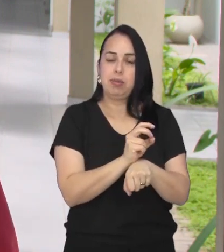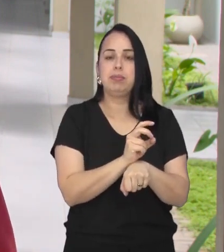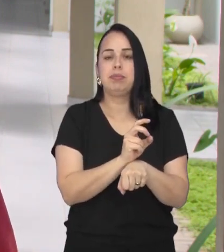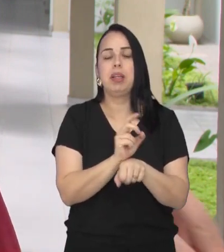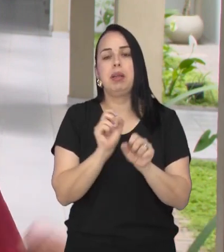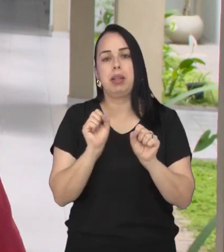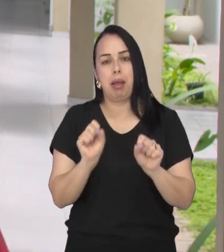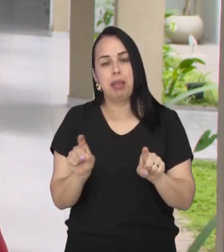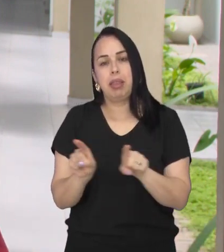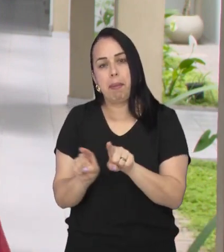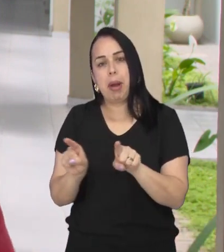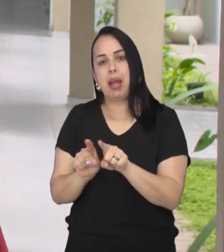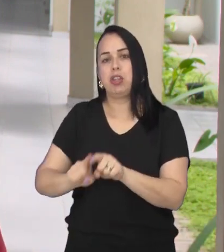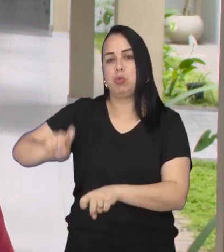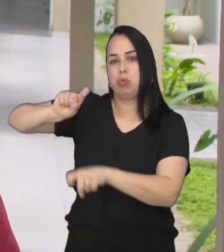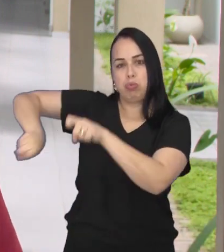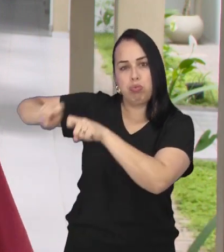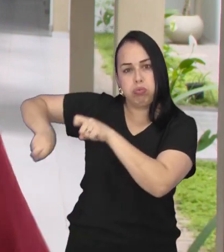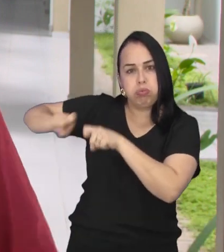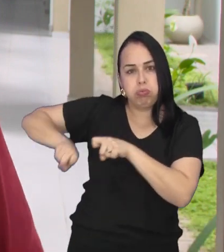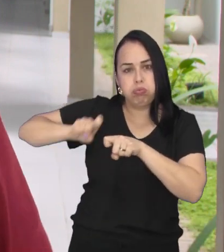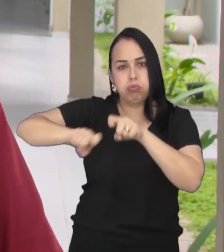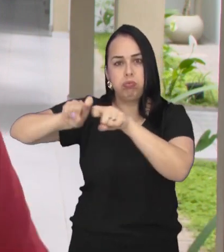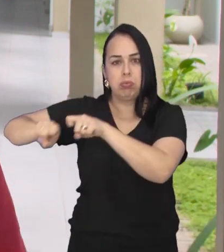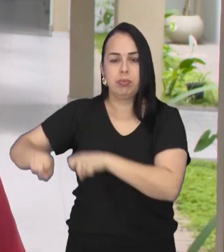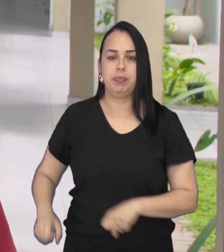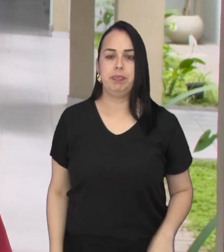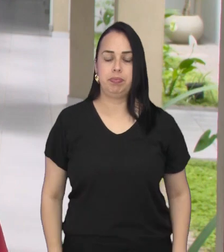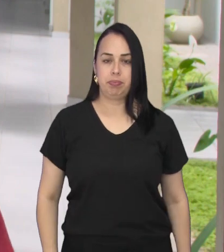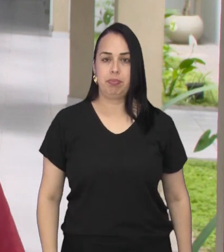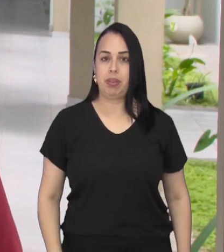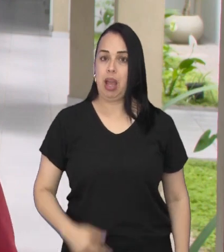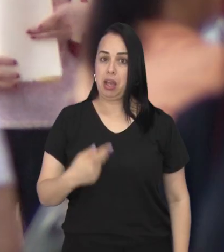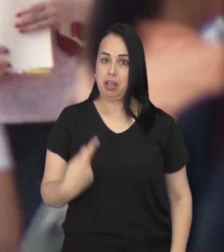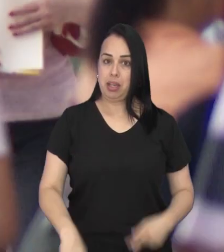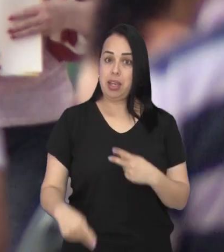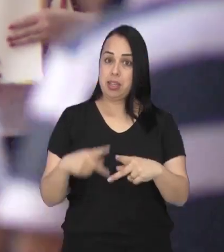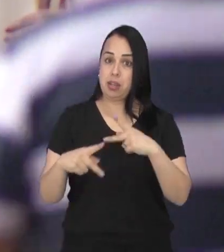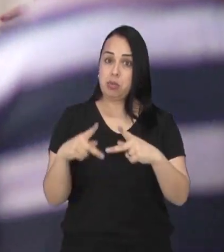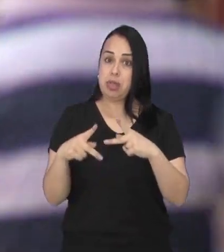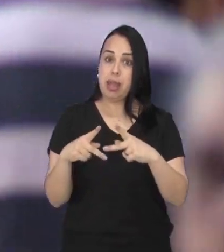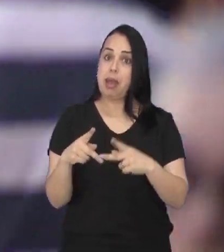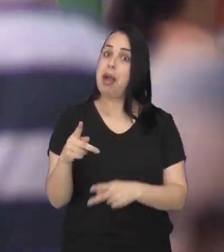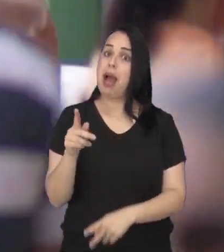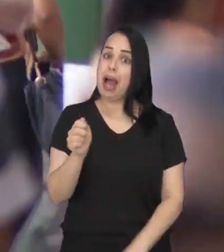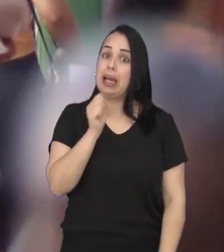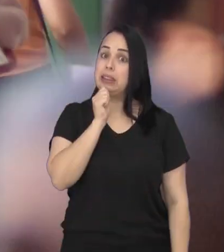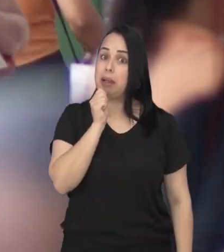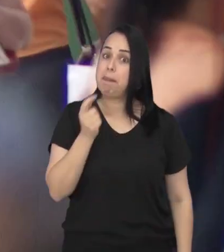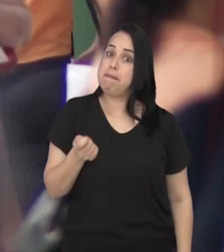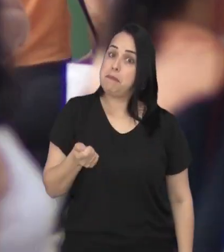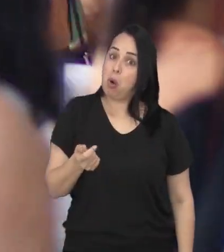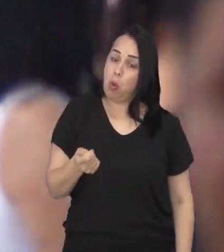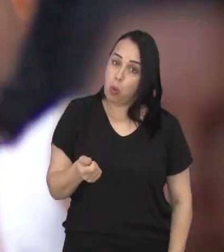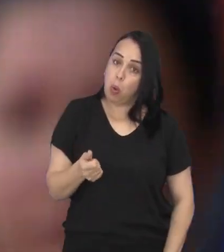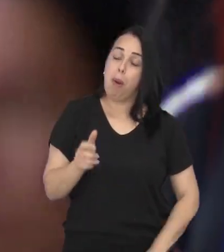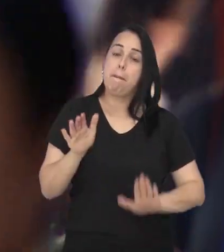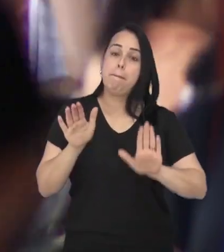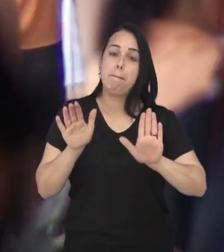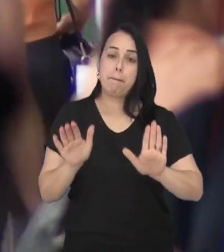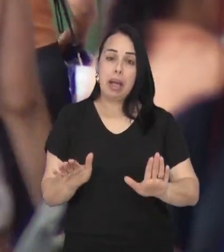específico poder estar relacionado com o comportamento sexual específico em em São José os números são